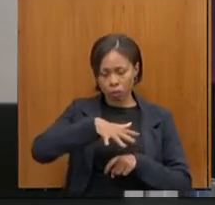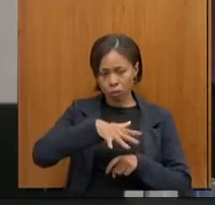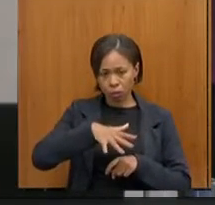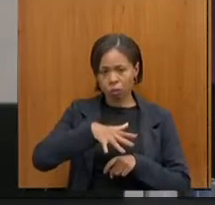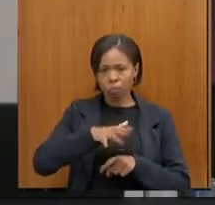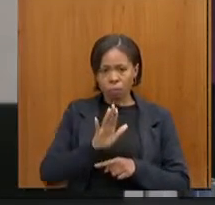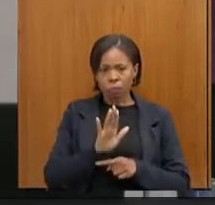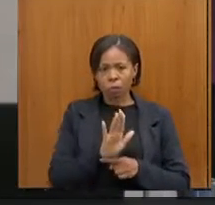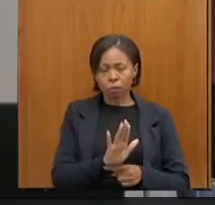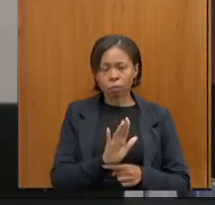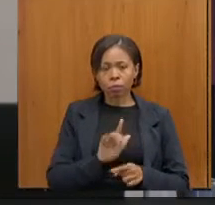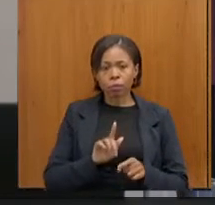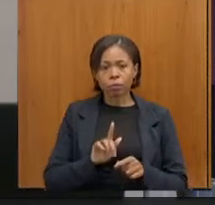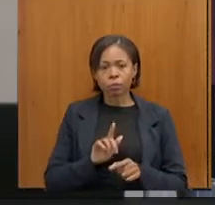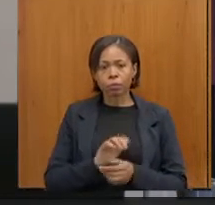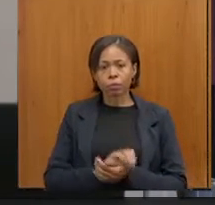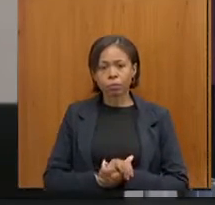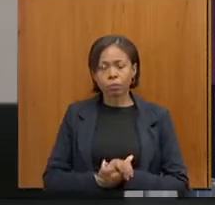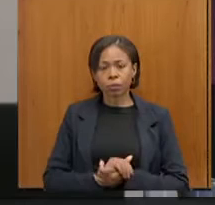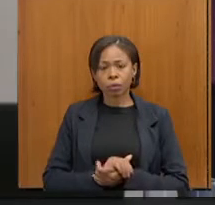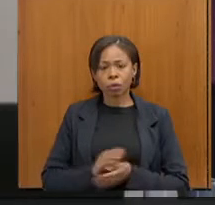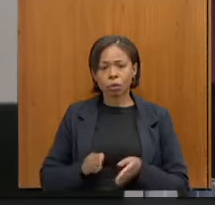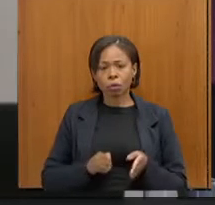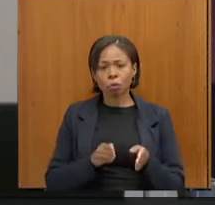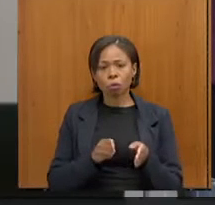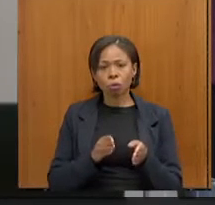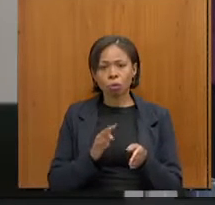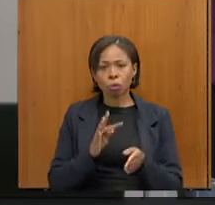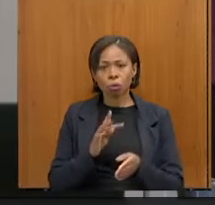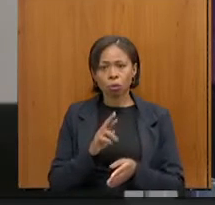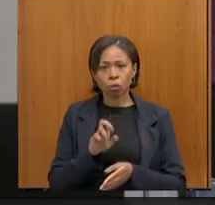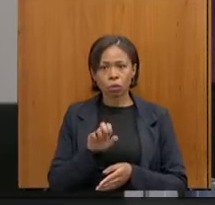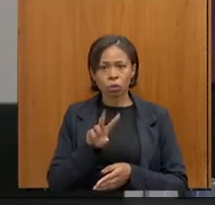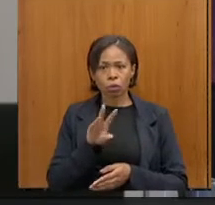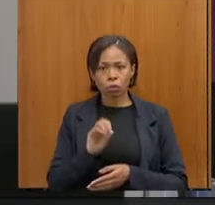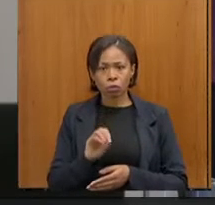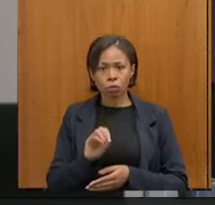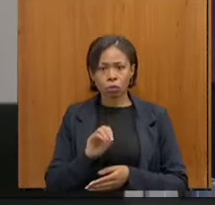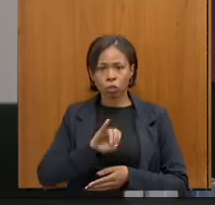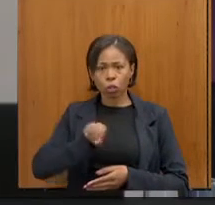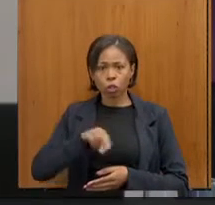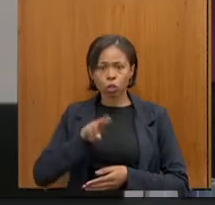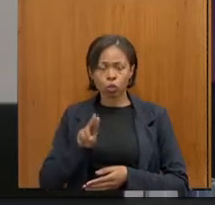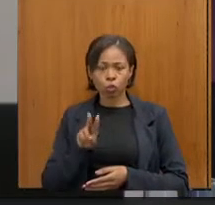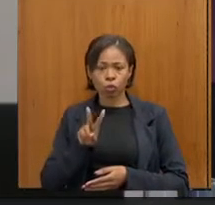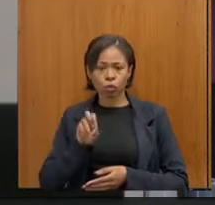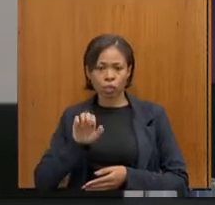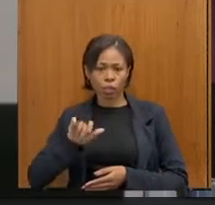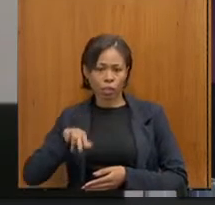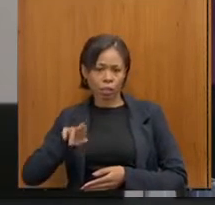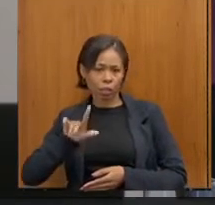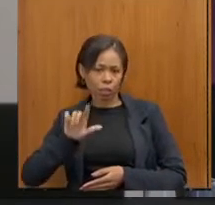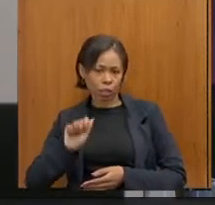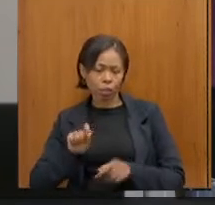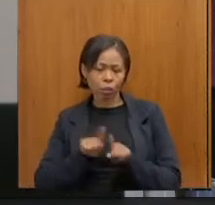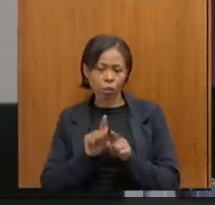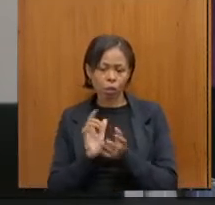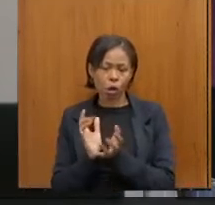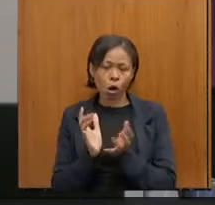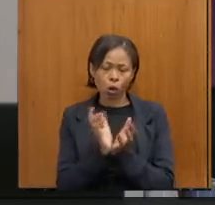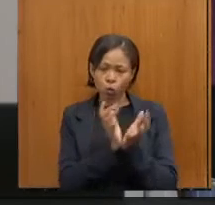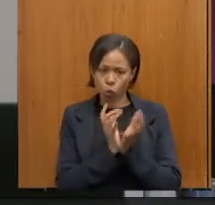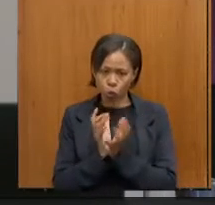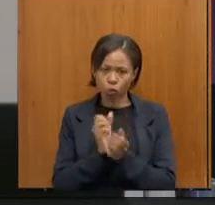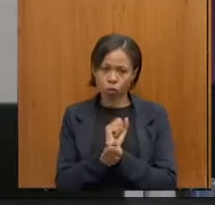como o caso do Trevo Porto Agrário do município de juvenília Minas Gerais e as Comunidades Quilombolas